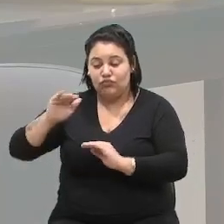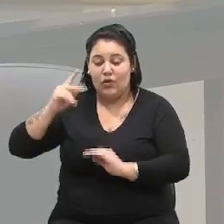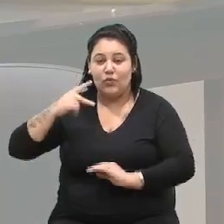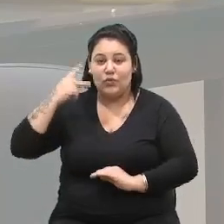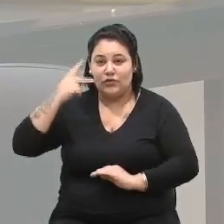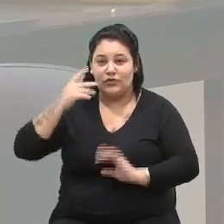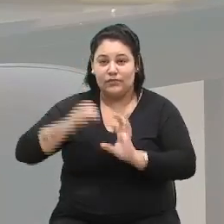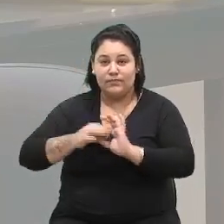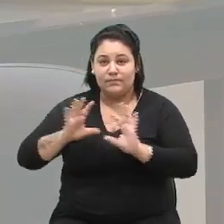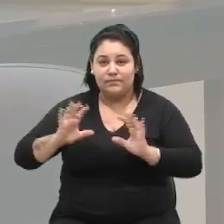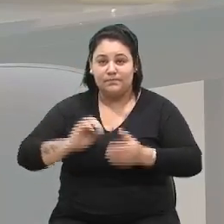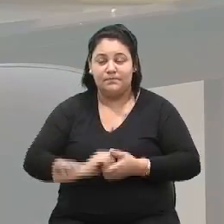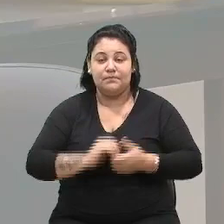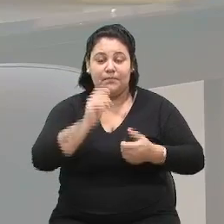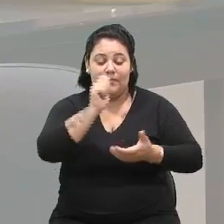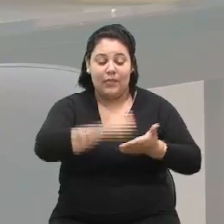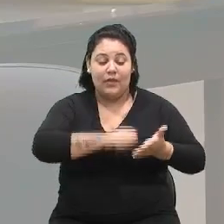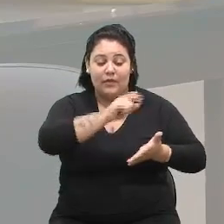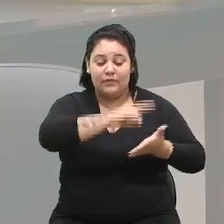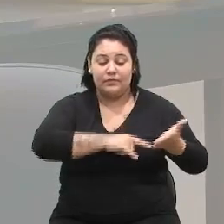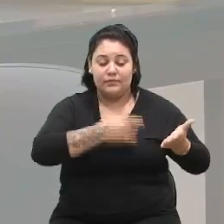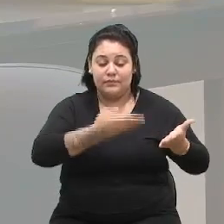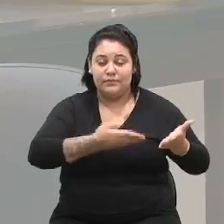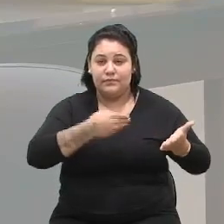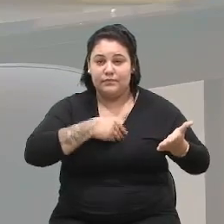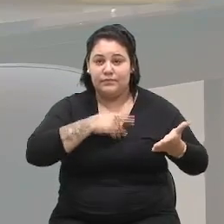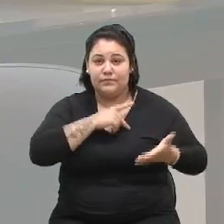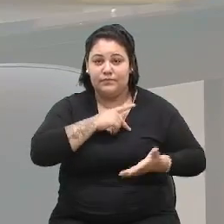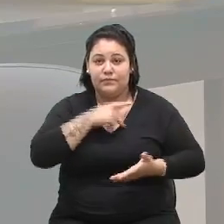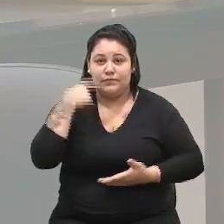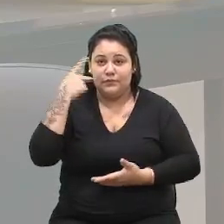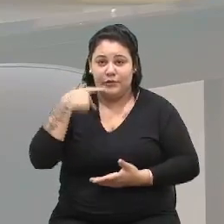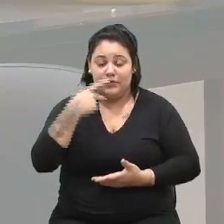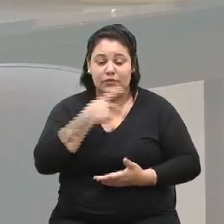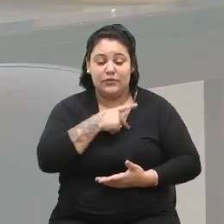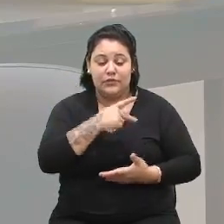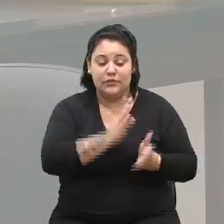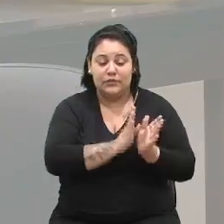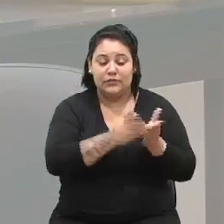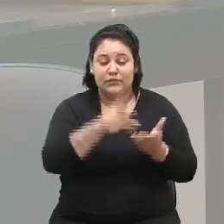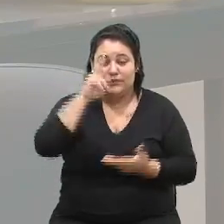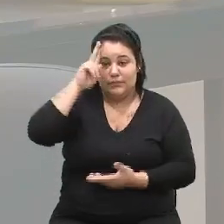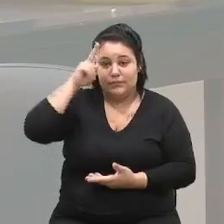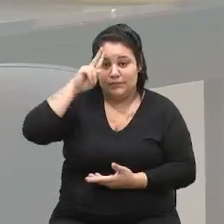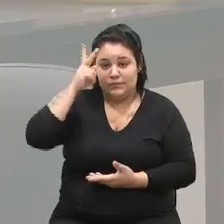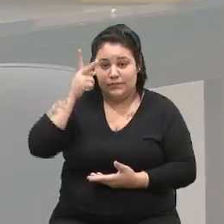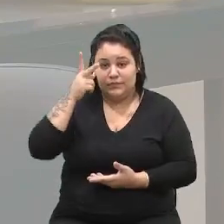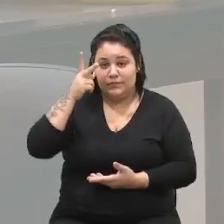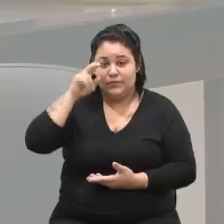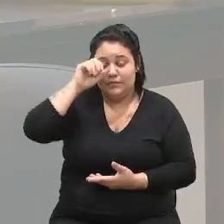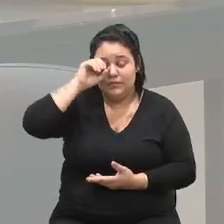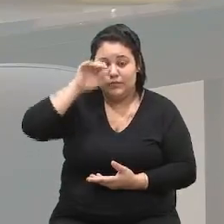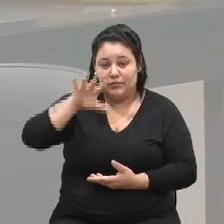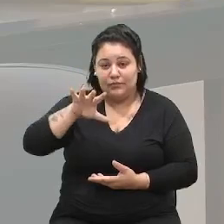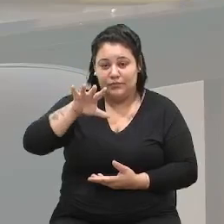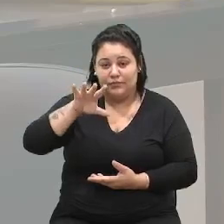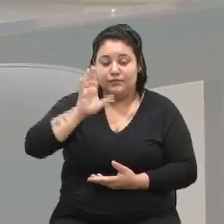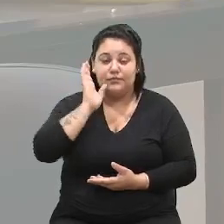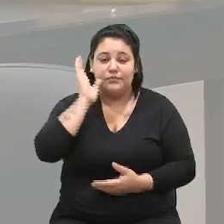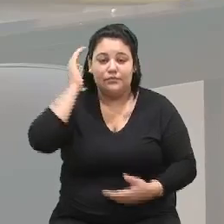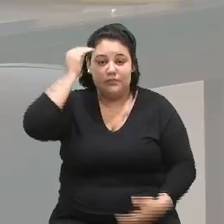política. Assinado por este vereador, presidente da comissão, Verocino Uez, Elisandro Fiuza,